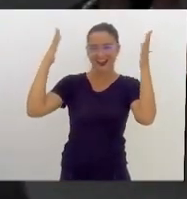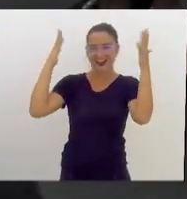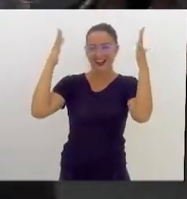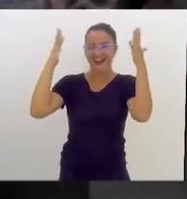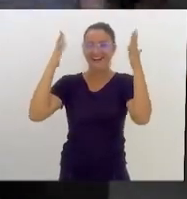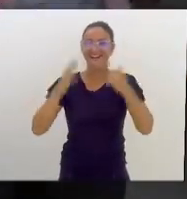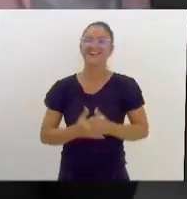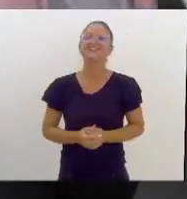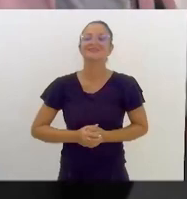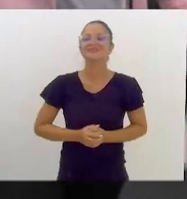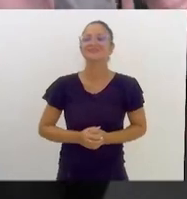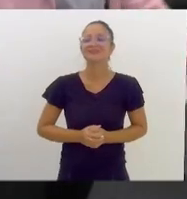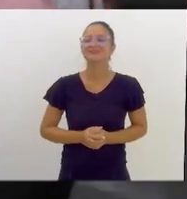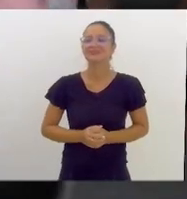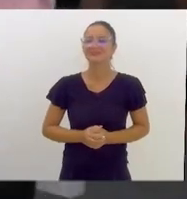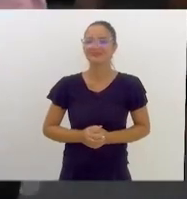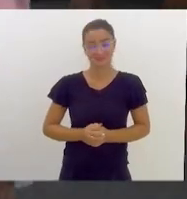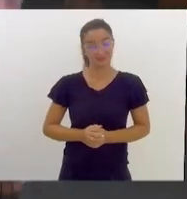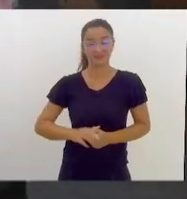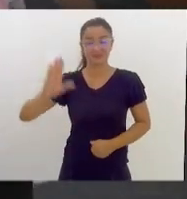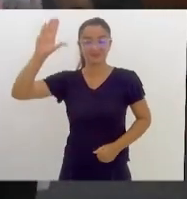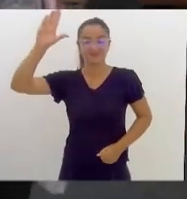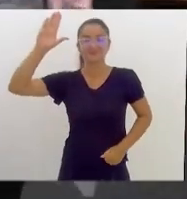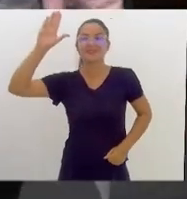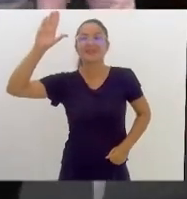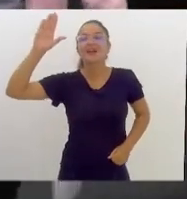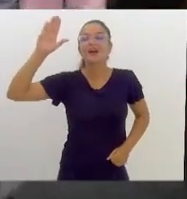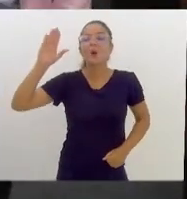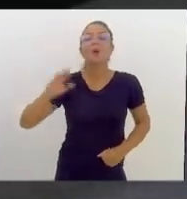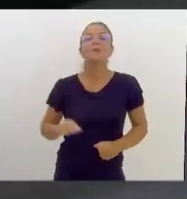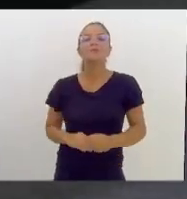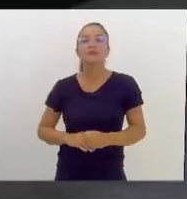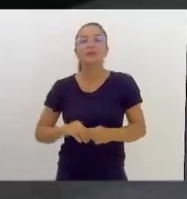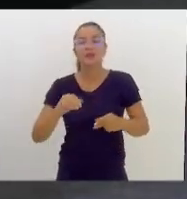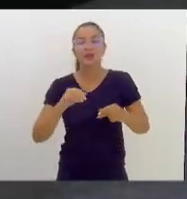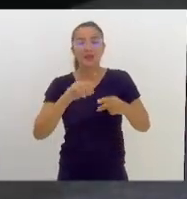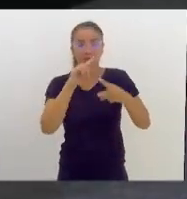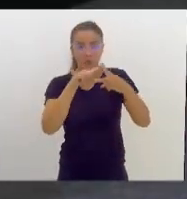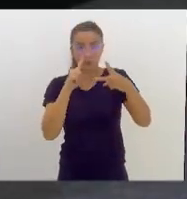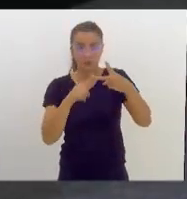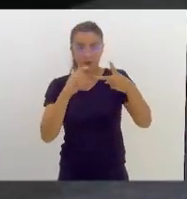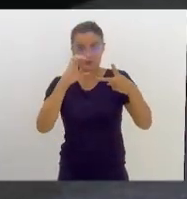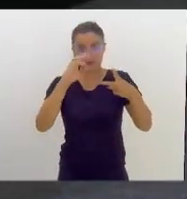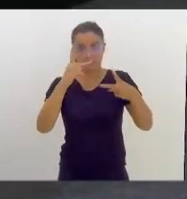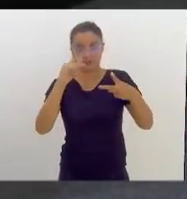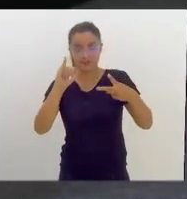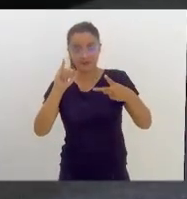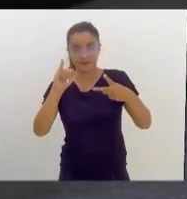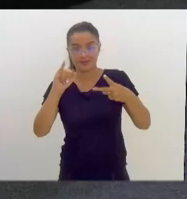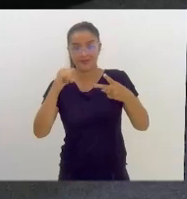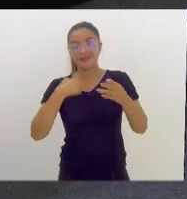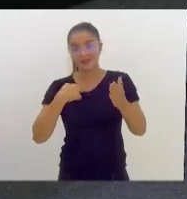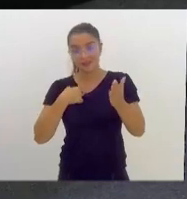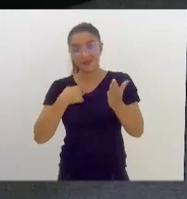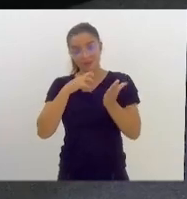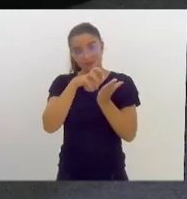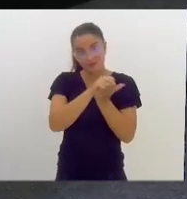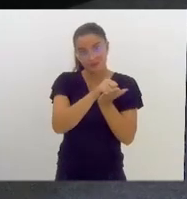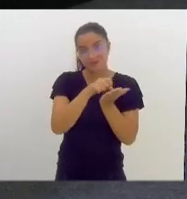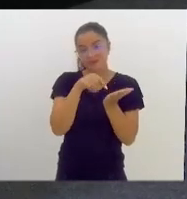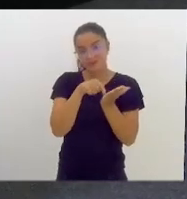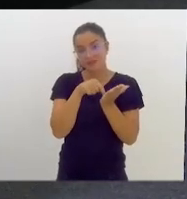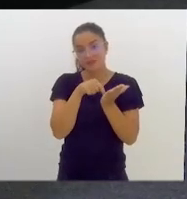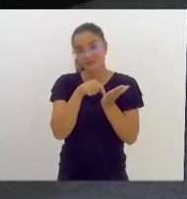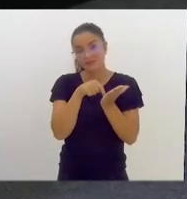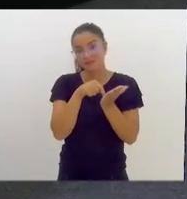Presidente, nas duas CPIs, estou me inscrevendo para, em ambas,